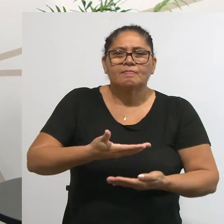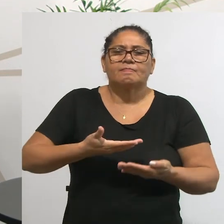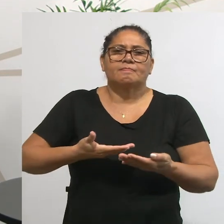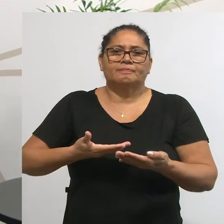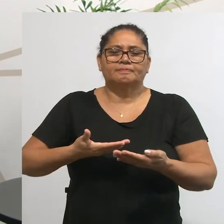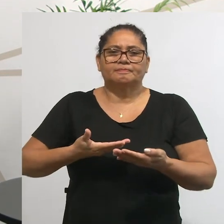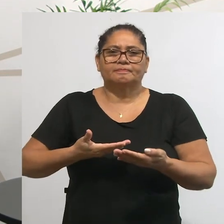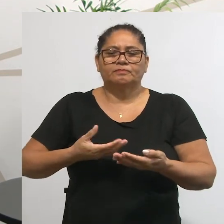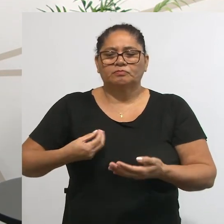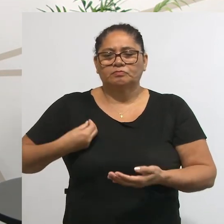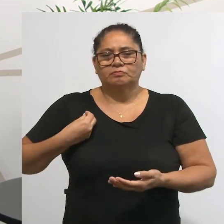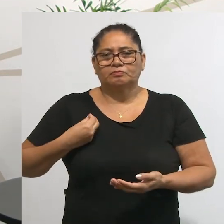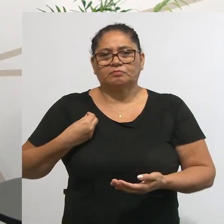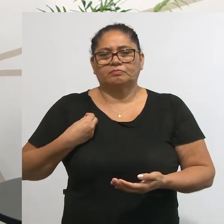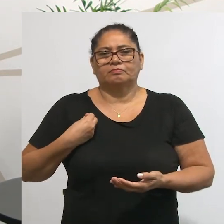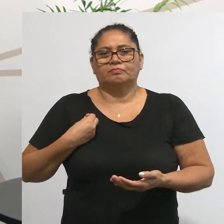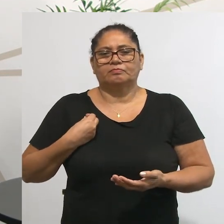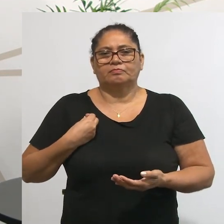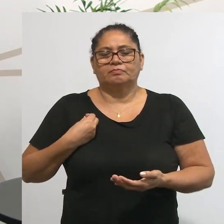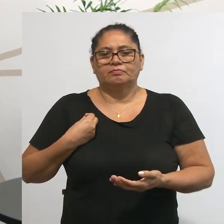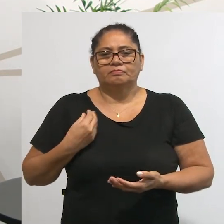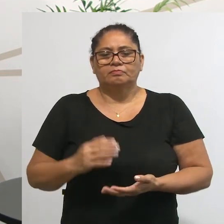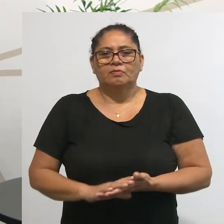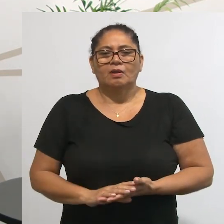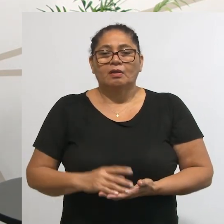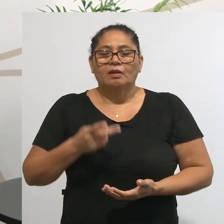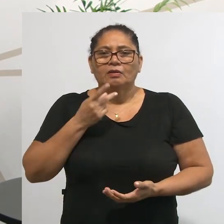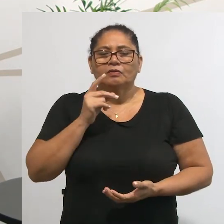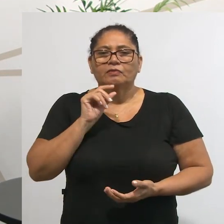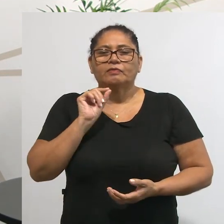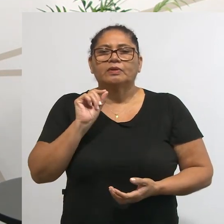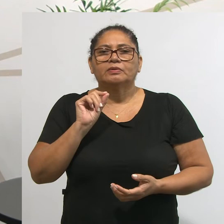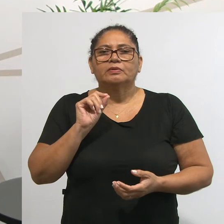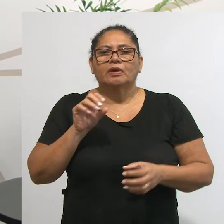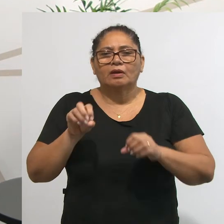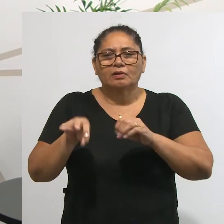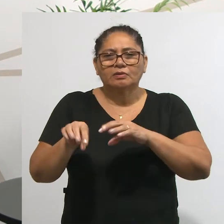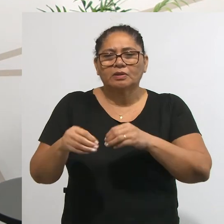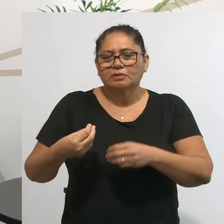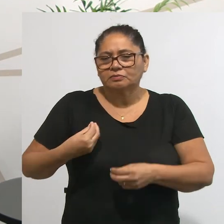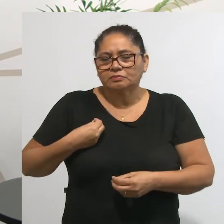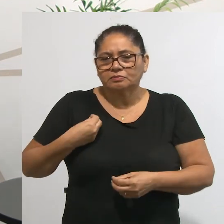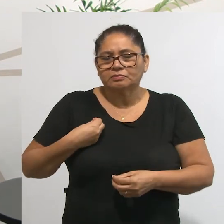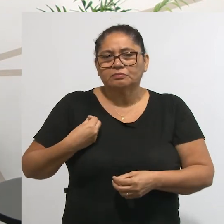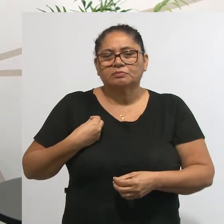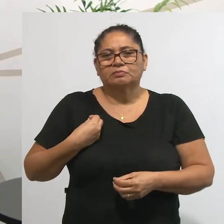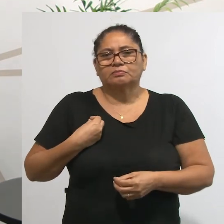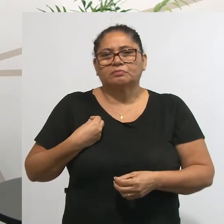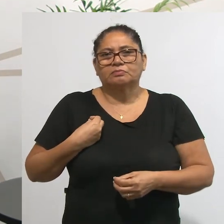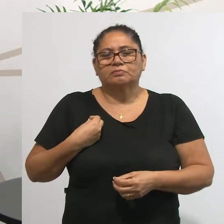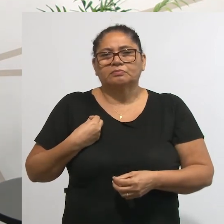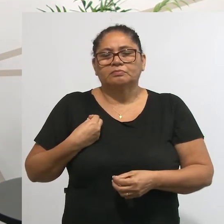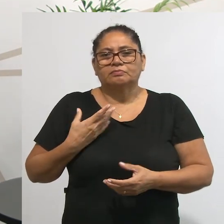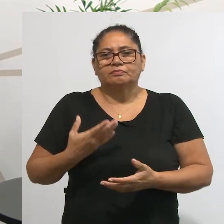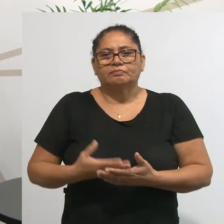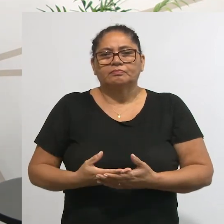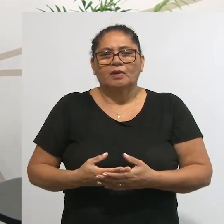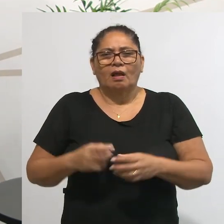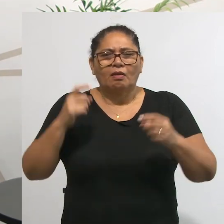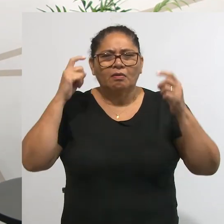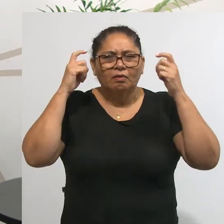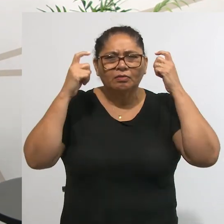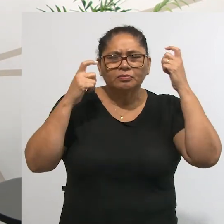de transcendências nas nossas vidas. Então, ele se definia, inclusive, como um educador da vida. Então, não tinha tanta